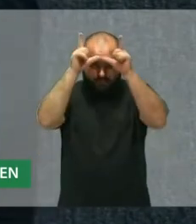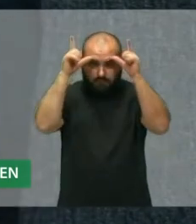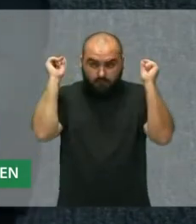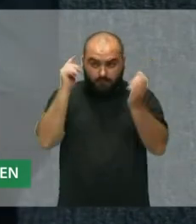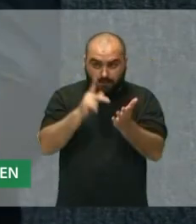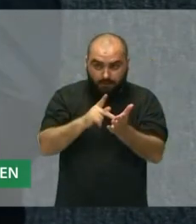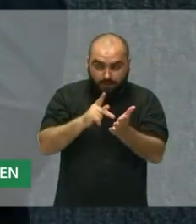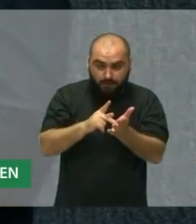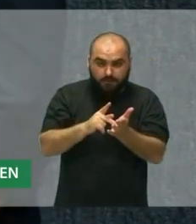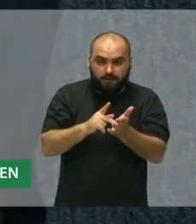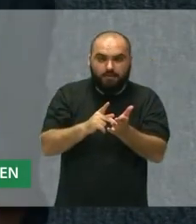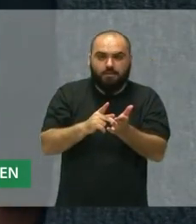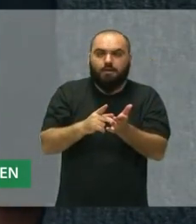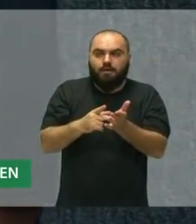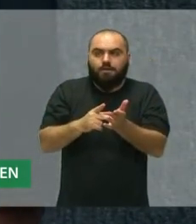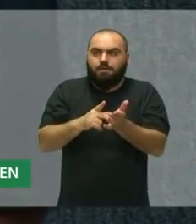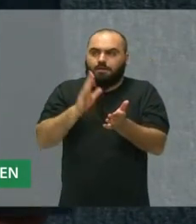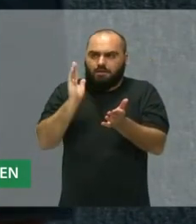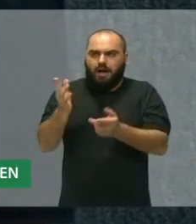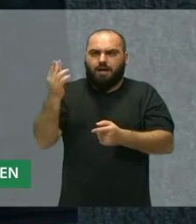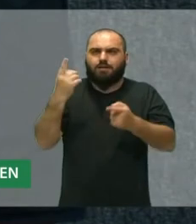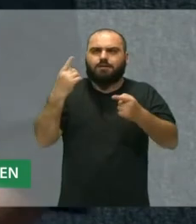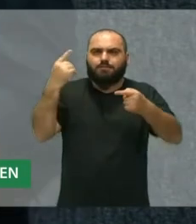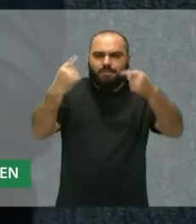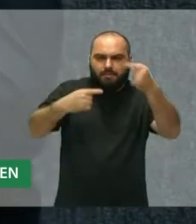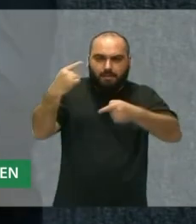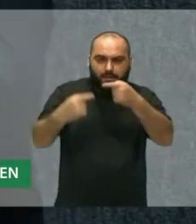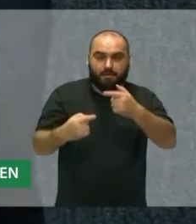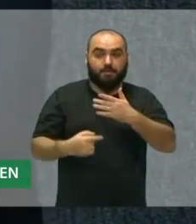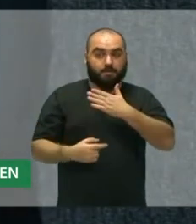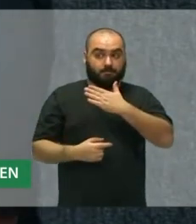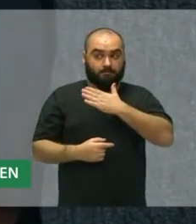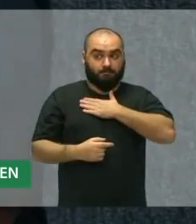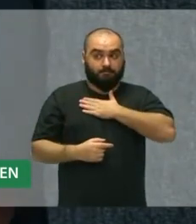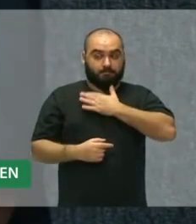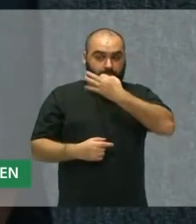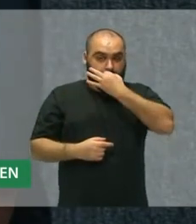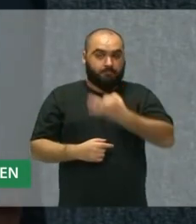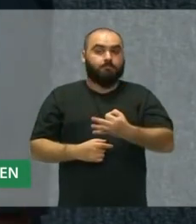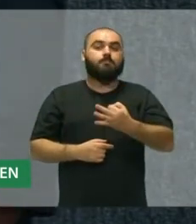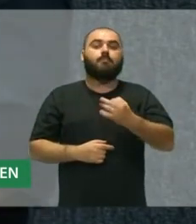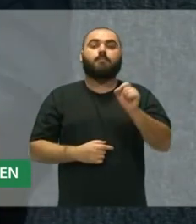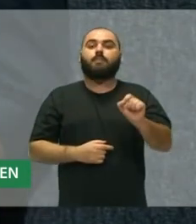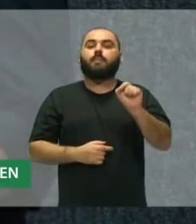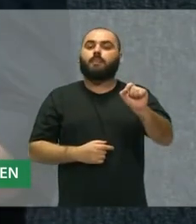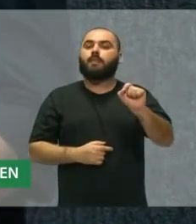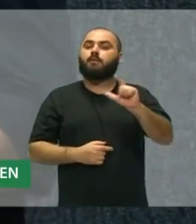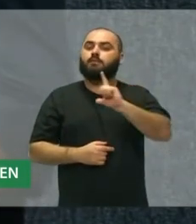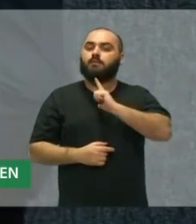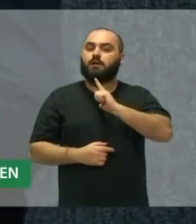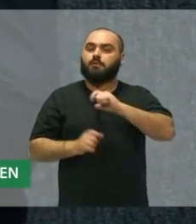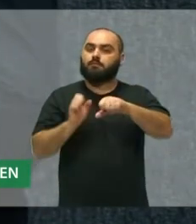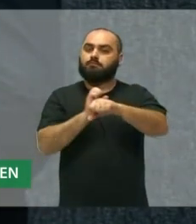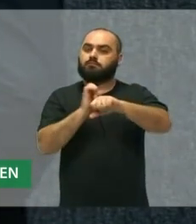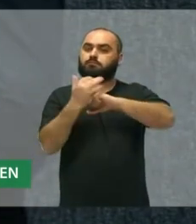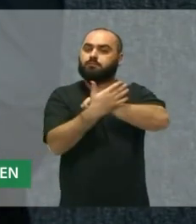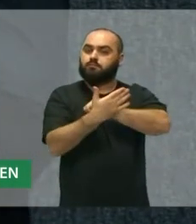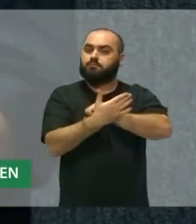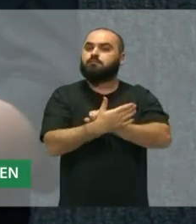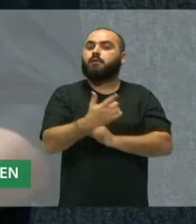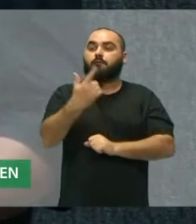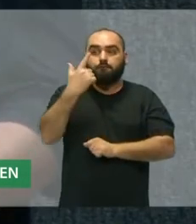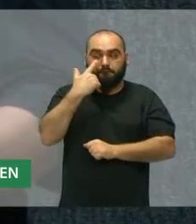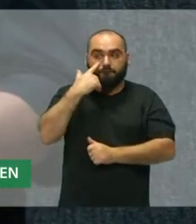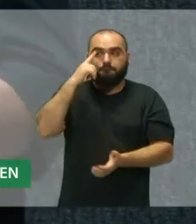É uma coisa que tem sido discutido. É um meu ponto de vista, acho que a gente passou por uma pandemia, a gente viu que